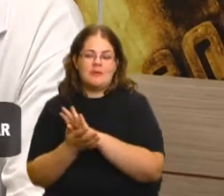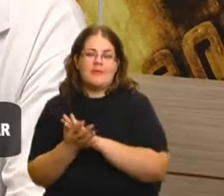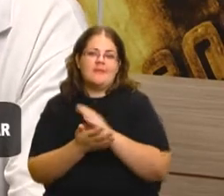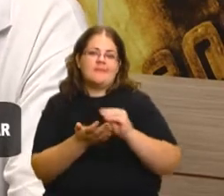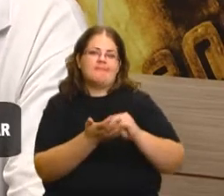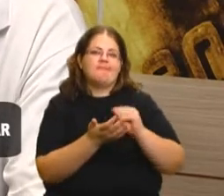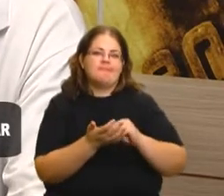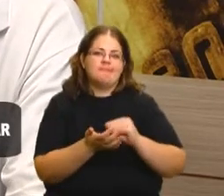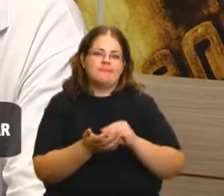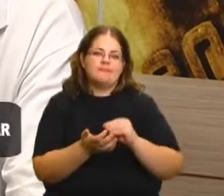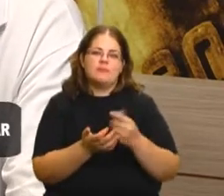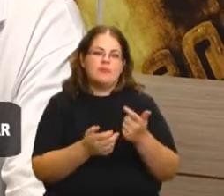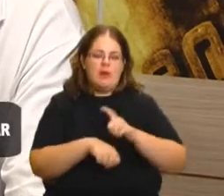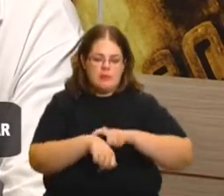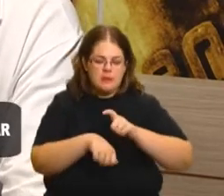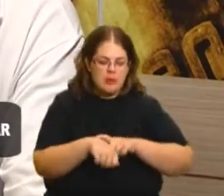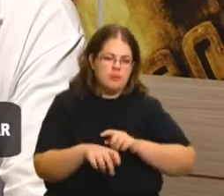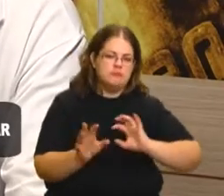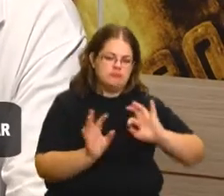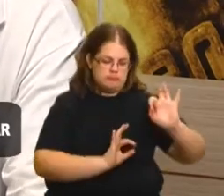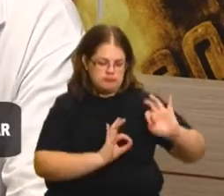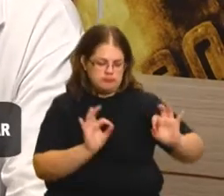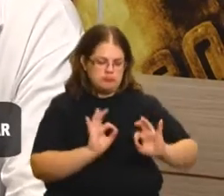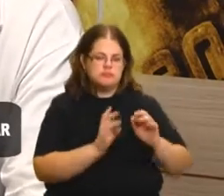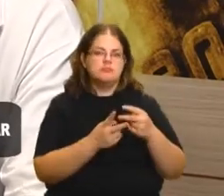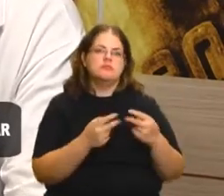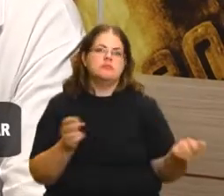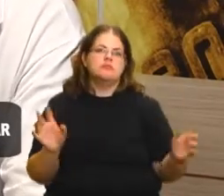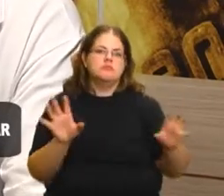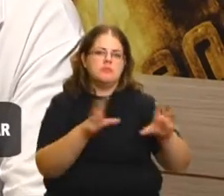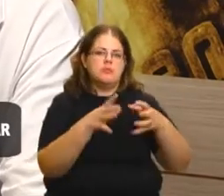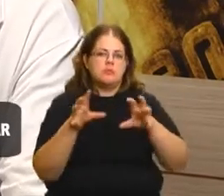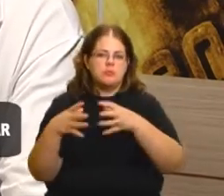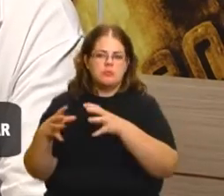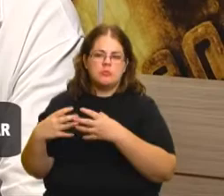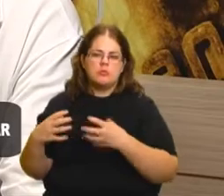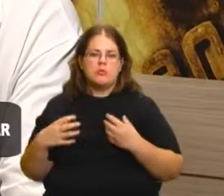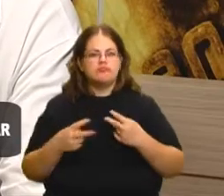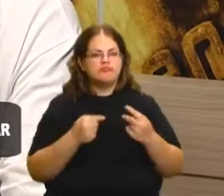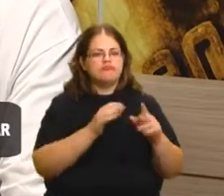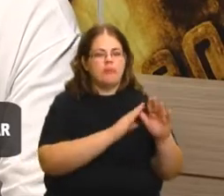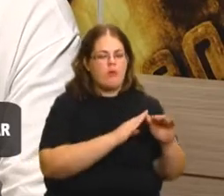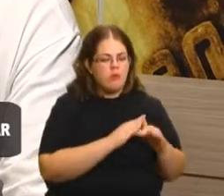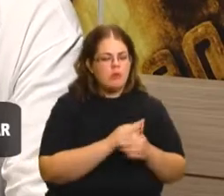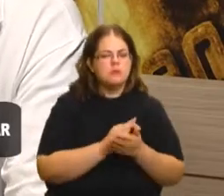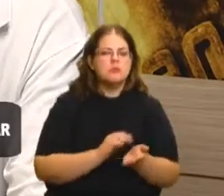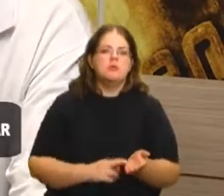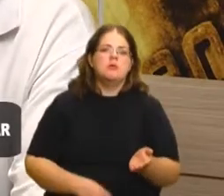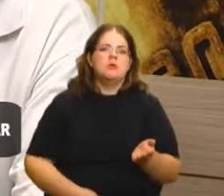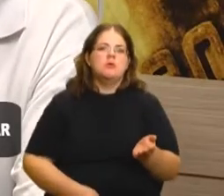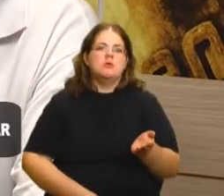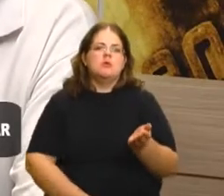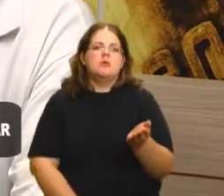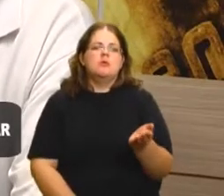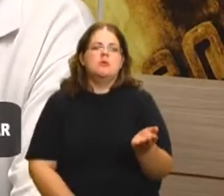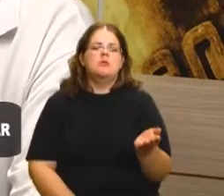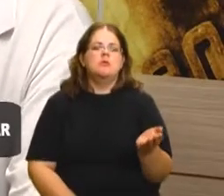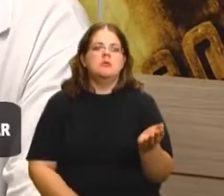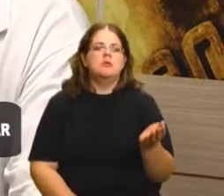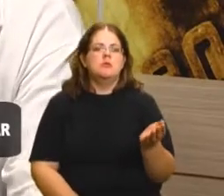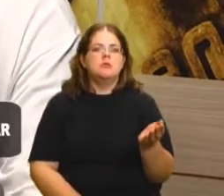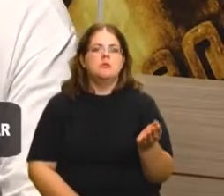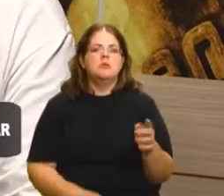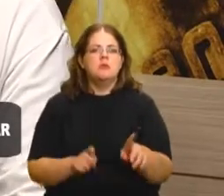havia sequer o tempo para a organização dos grandes grupos criminosos, das suas imbricações com as forças que